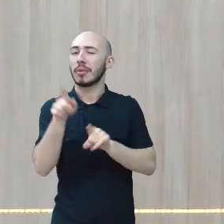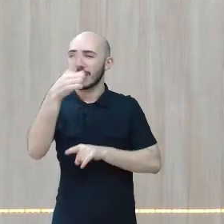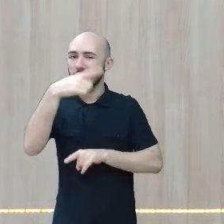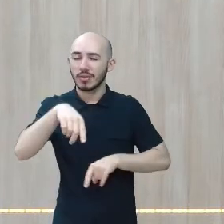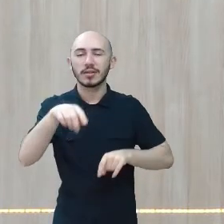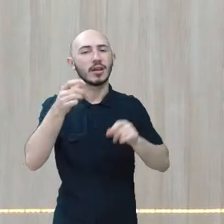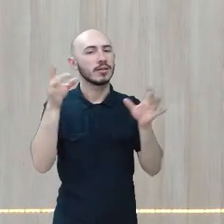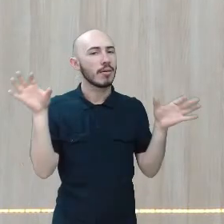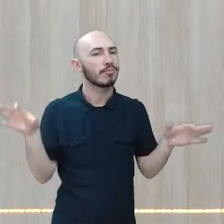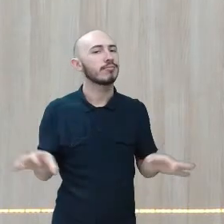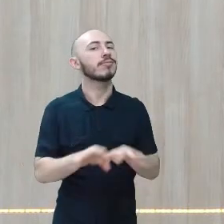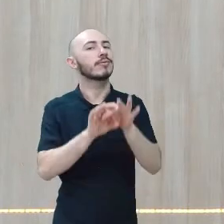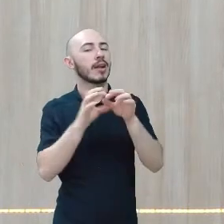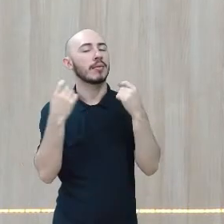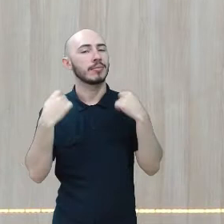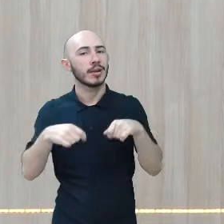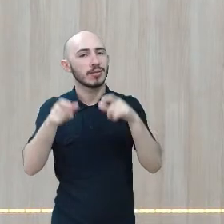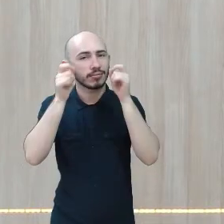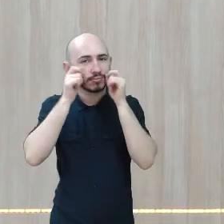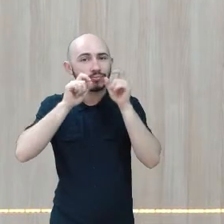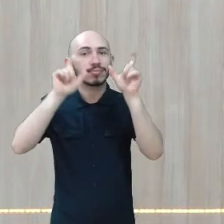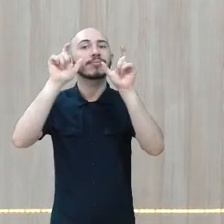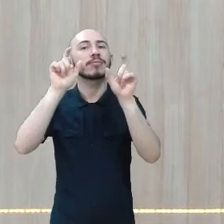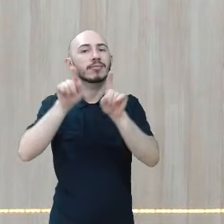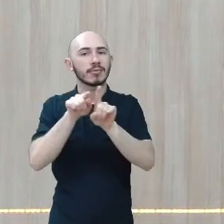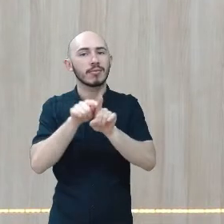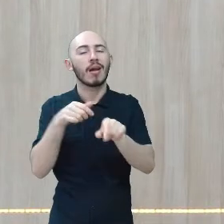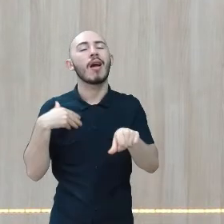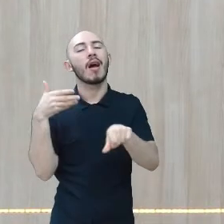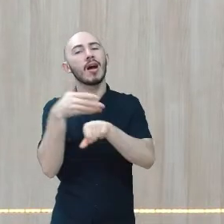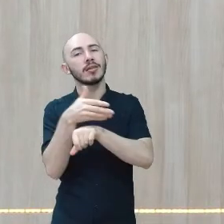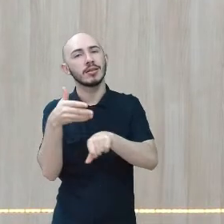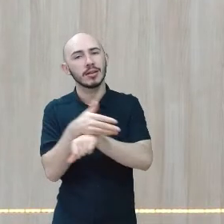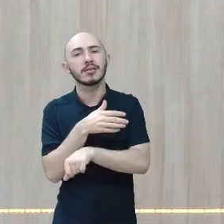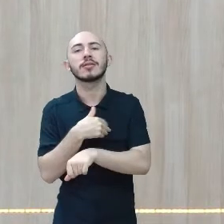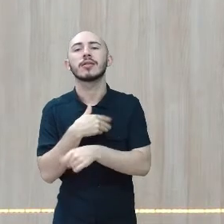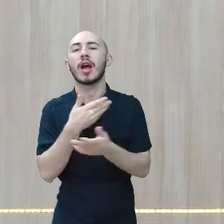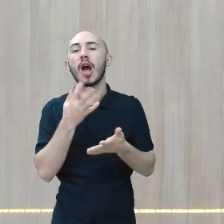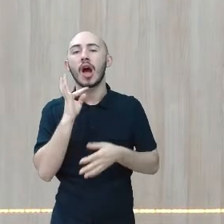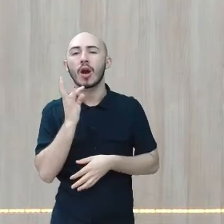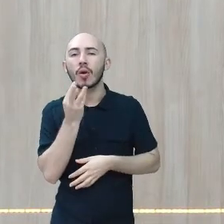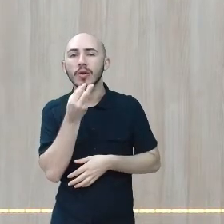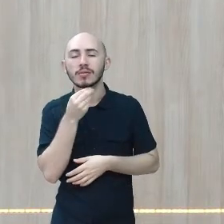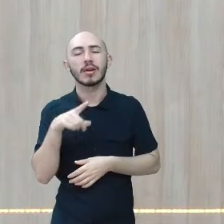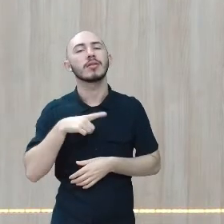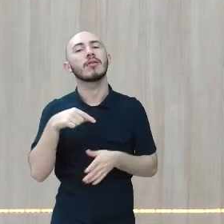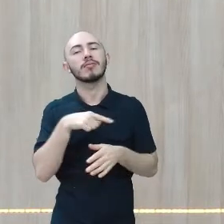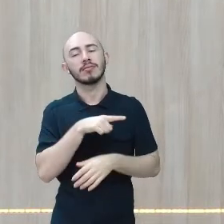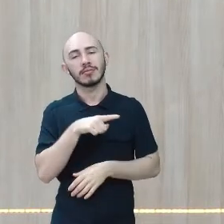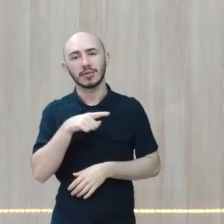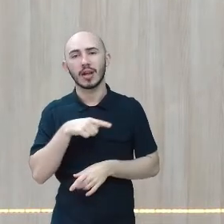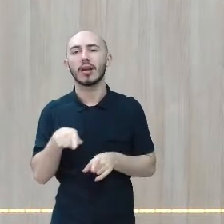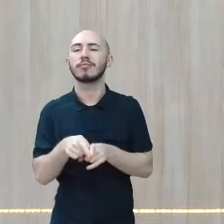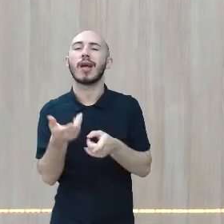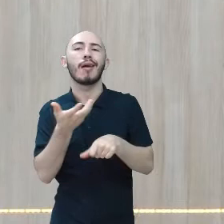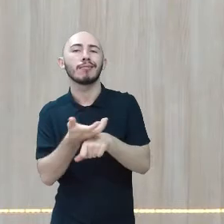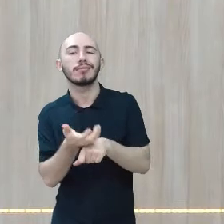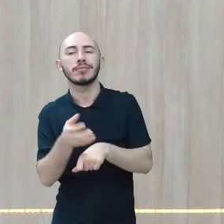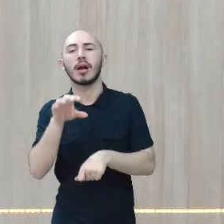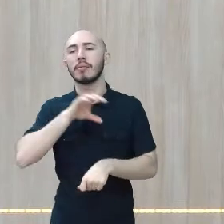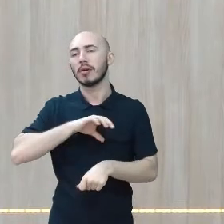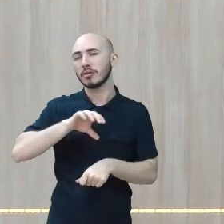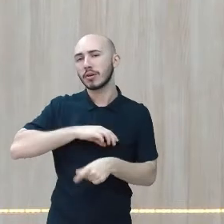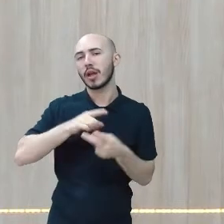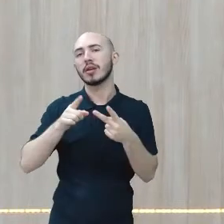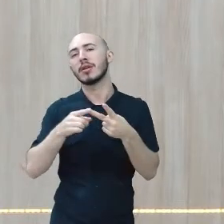ligadinhos, conectados e acessando a todo esse conhecimento de língua portuguesa, matemática, todas